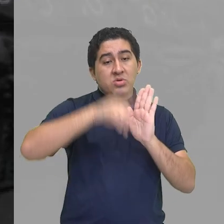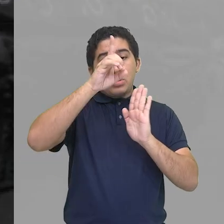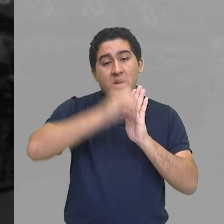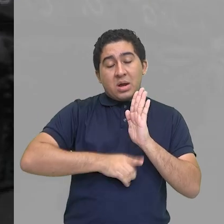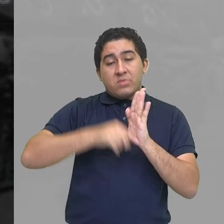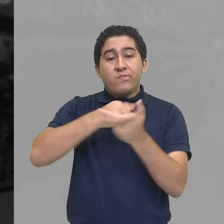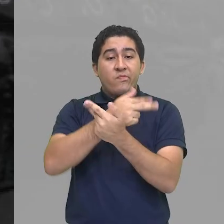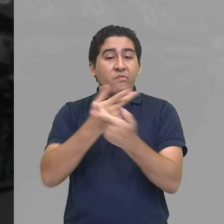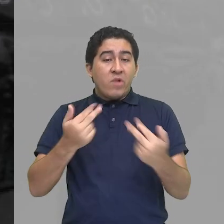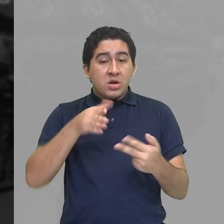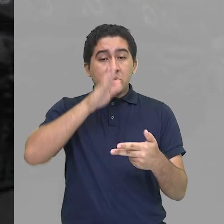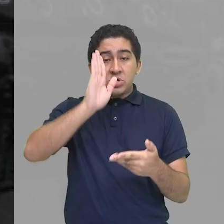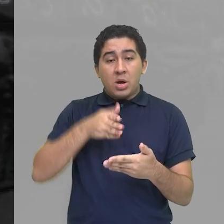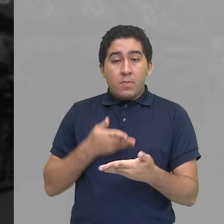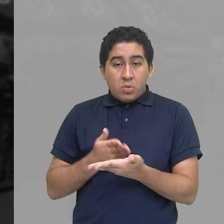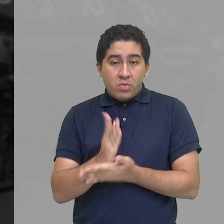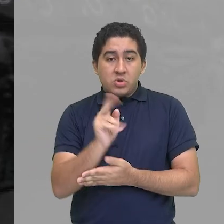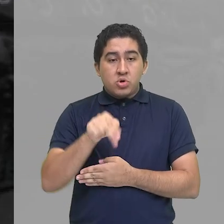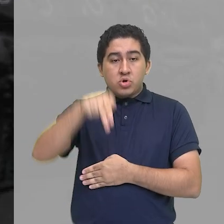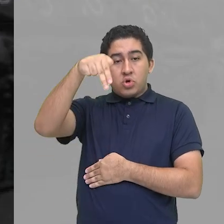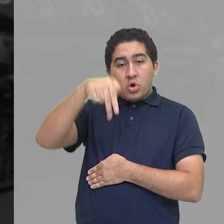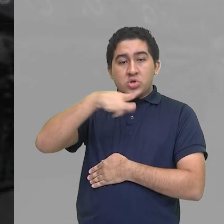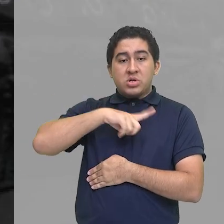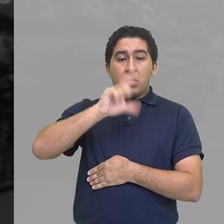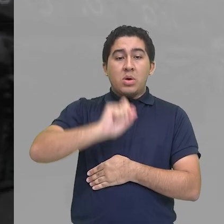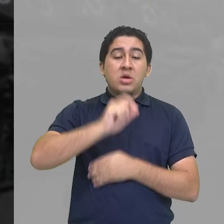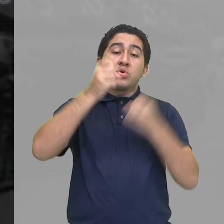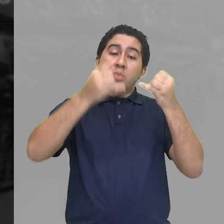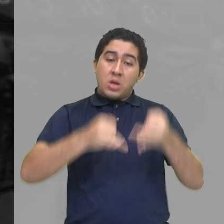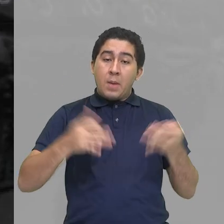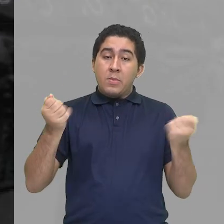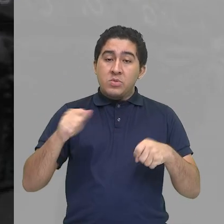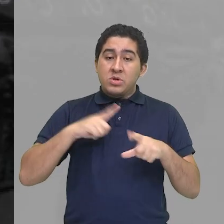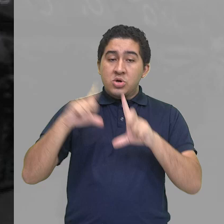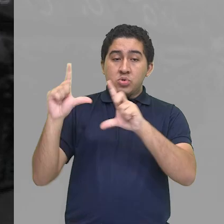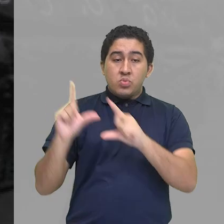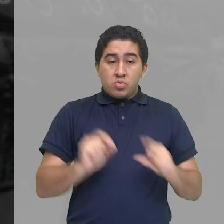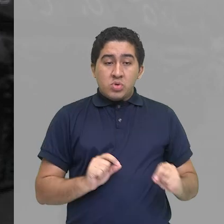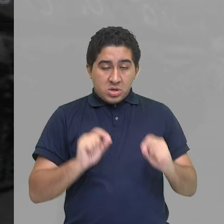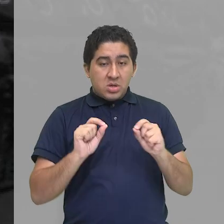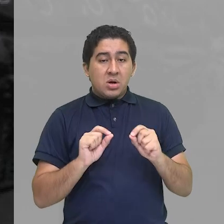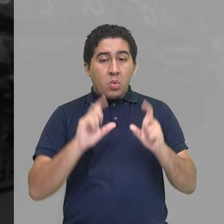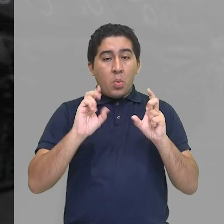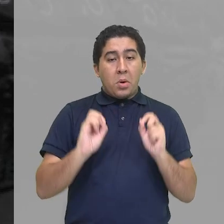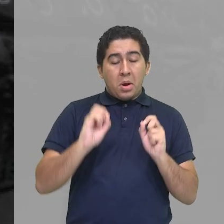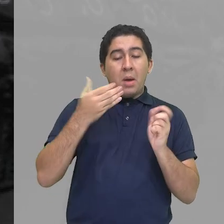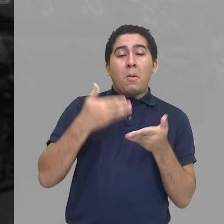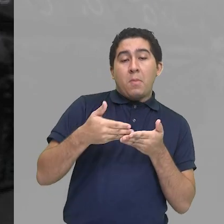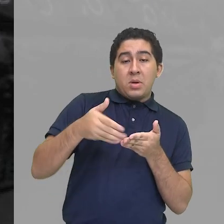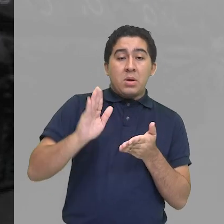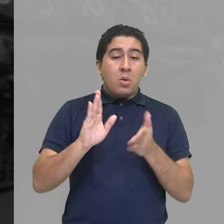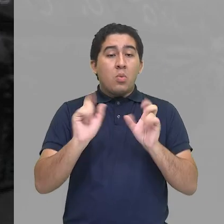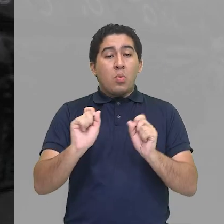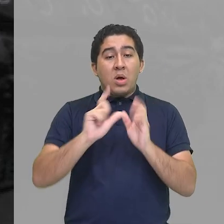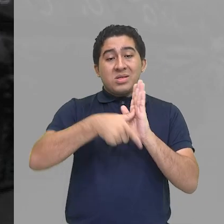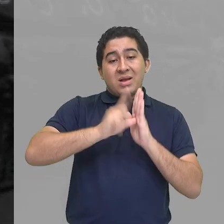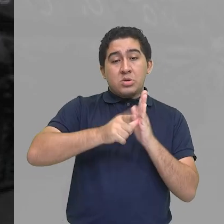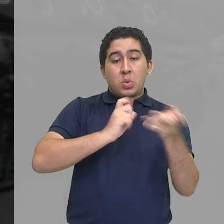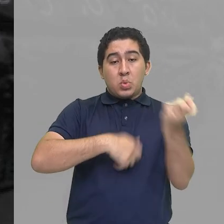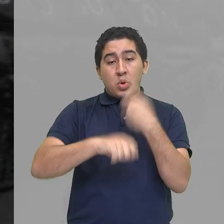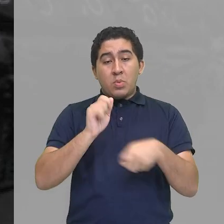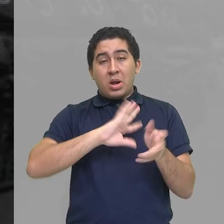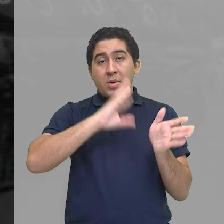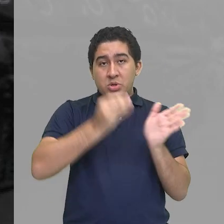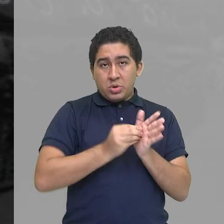decretos implementados na região norte com a justificativa de minimizar ou eliminar o atraso econômico na